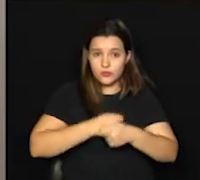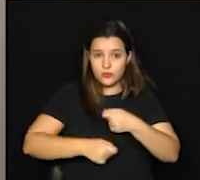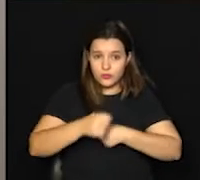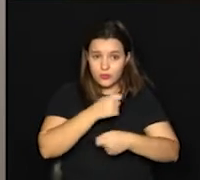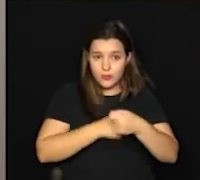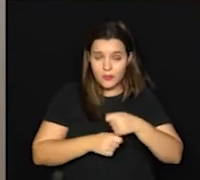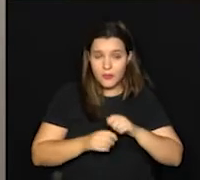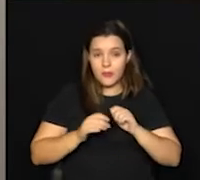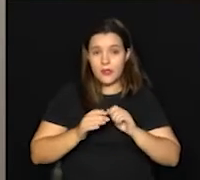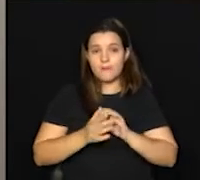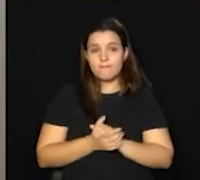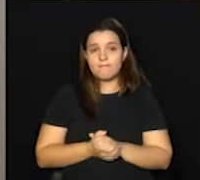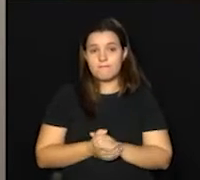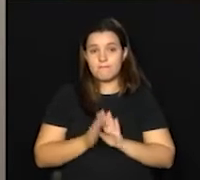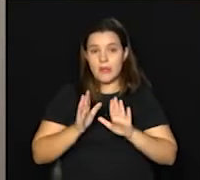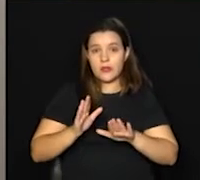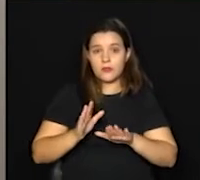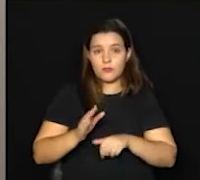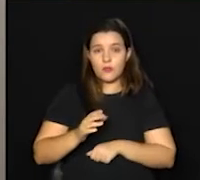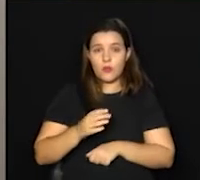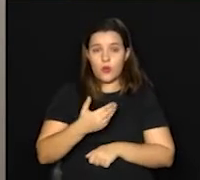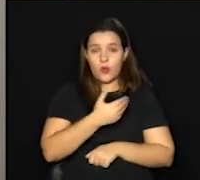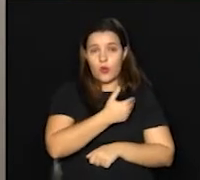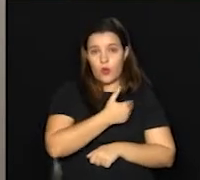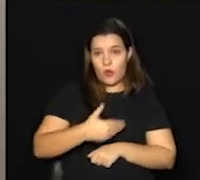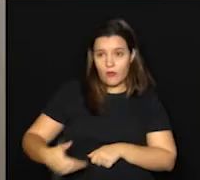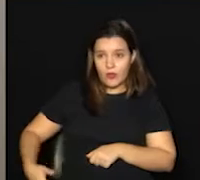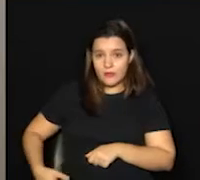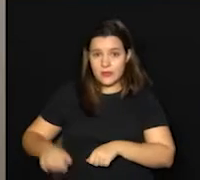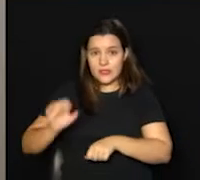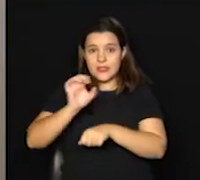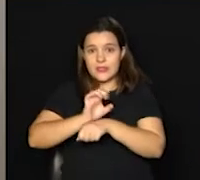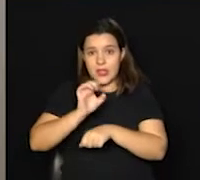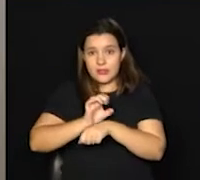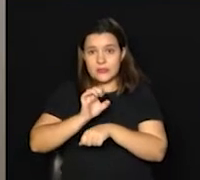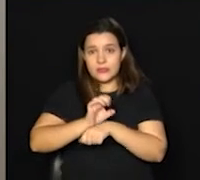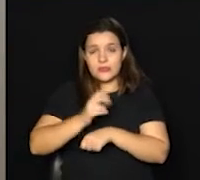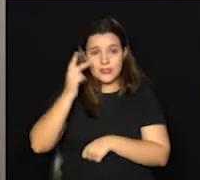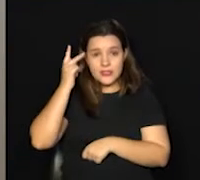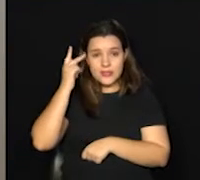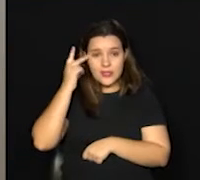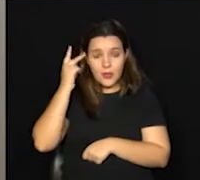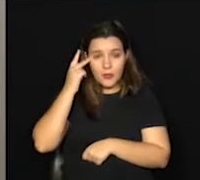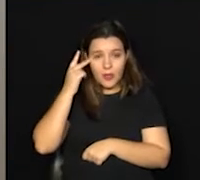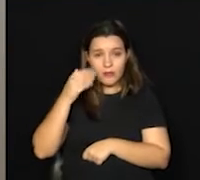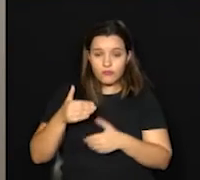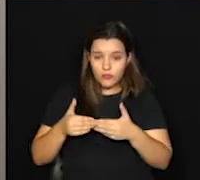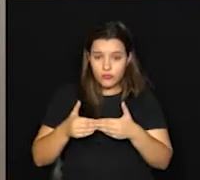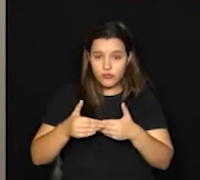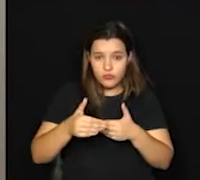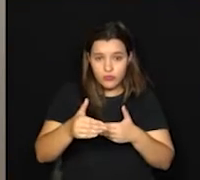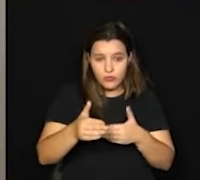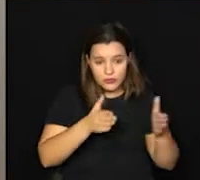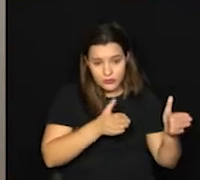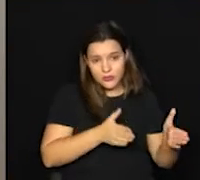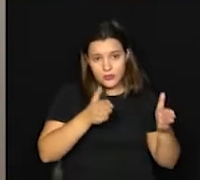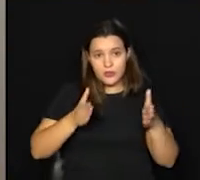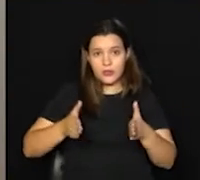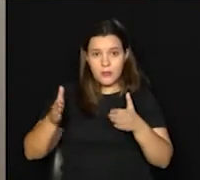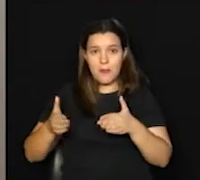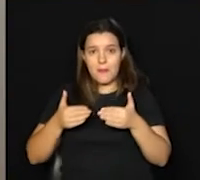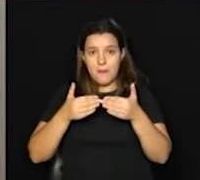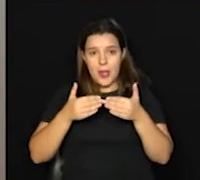atividades, inclusive com indicação do governo do estado, que devemos avançar um pouco mais com a abertura, né, de eventos que